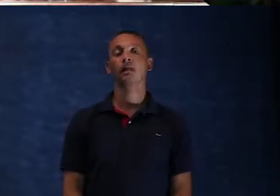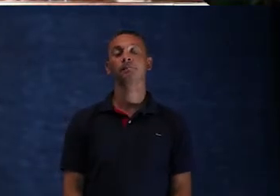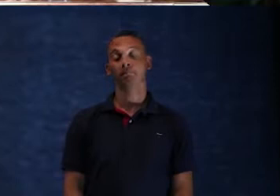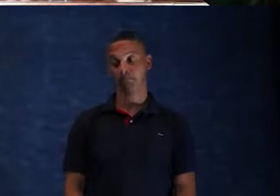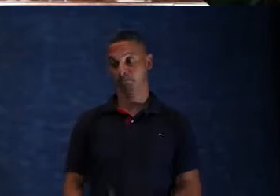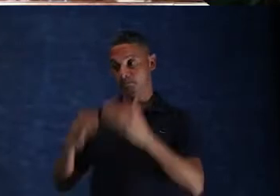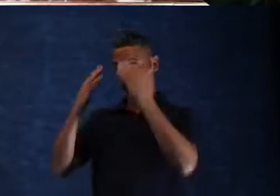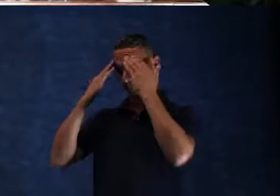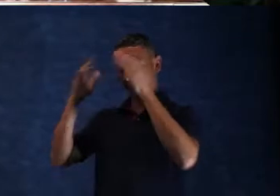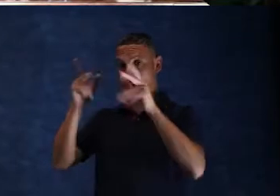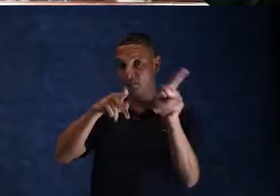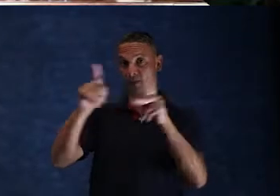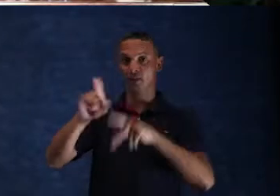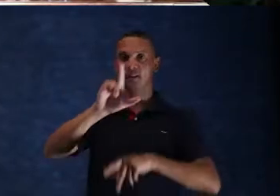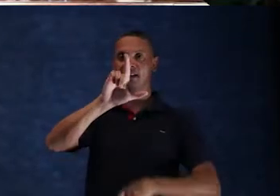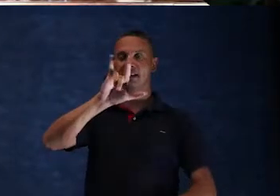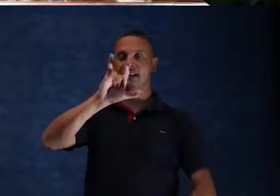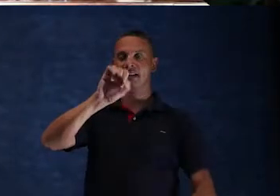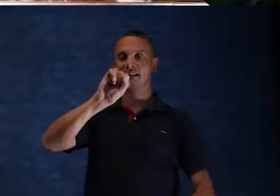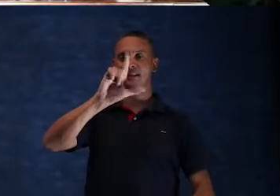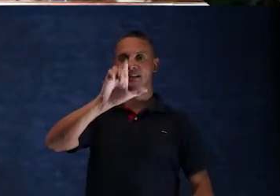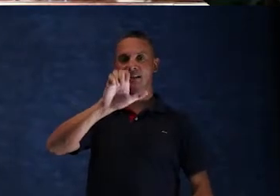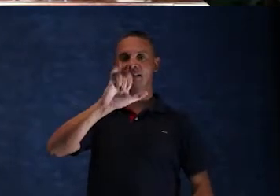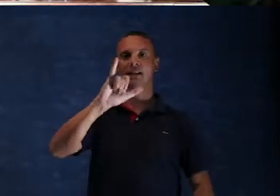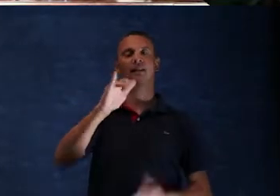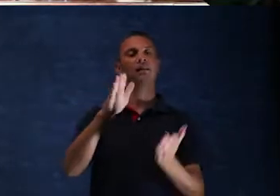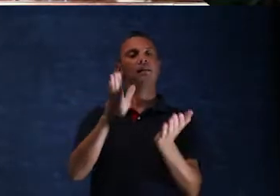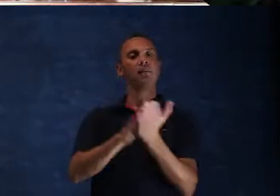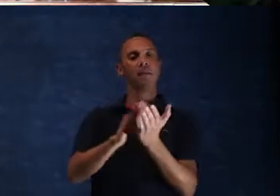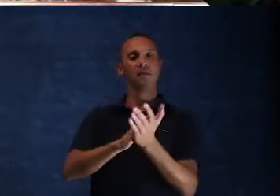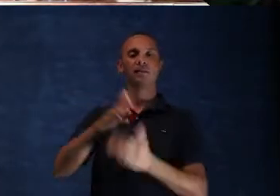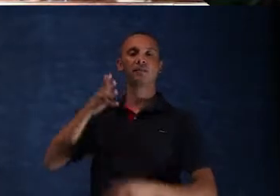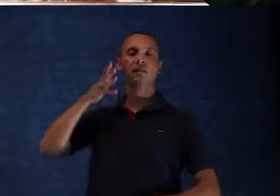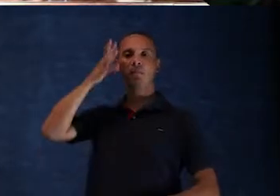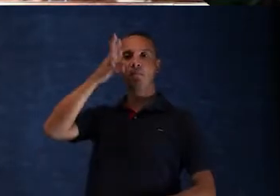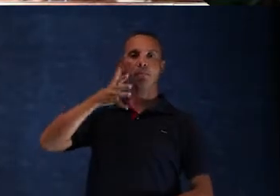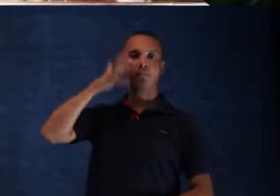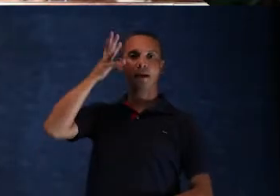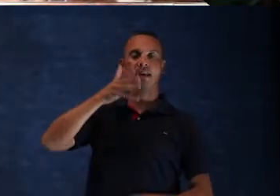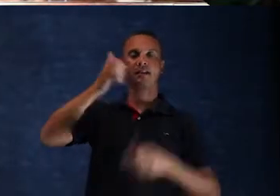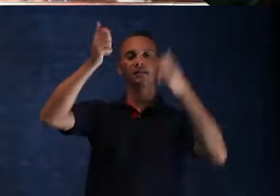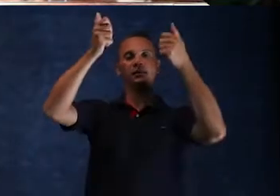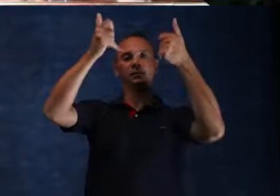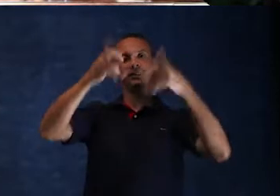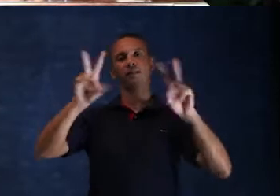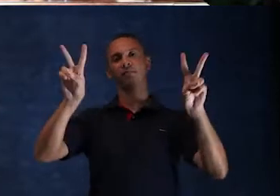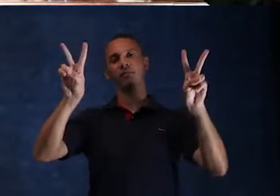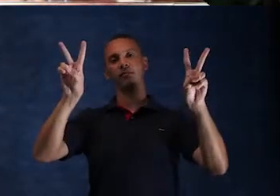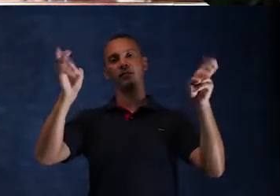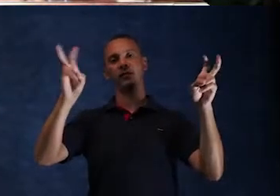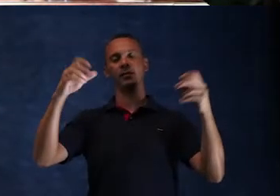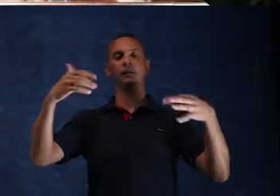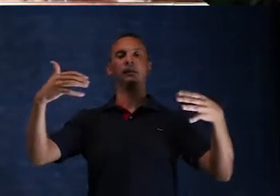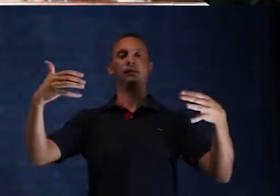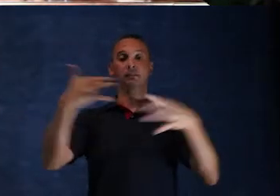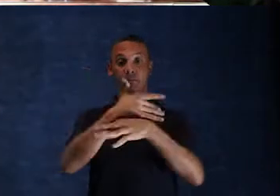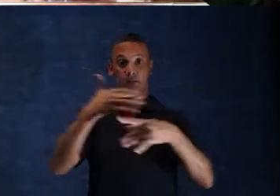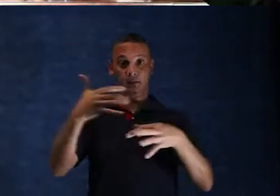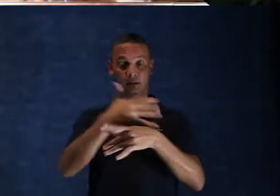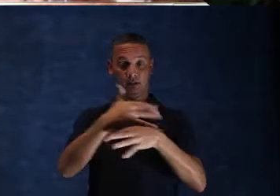Obrigado, professora Lisle, parabéns por essa bela palestra sobre o tema